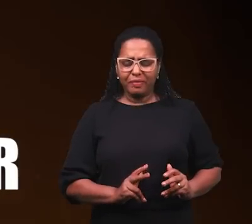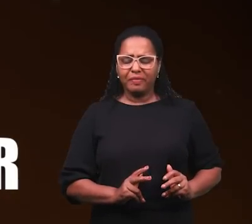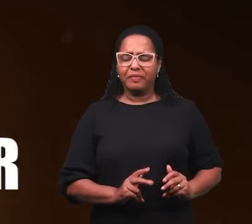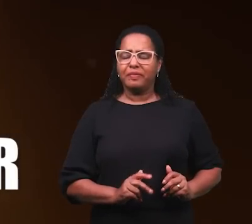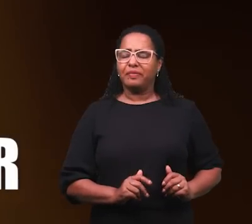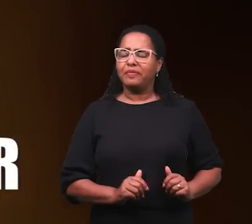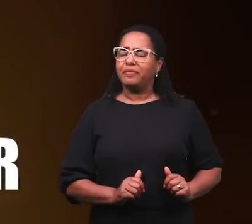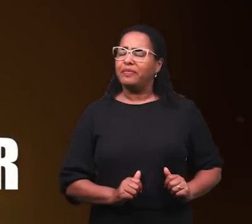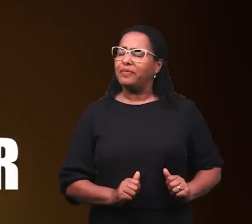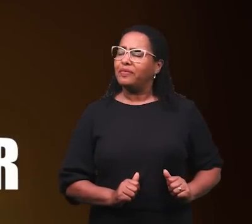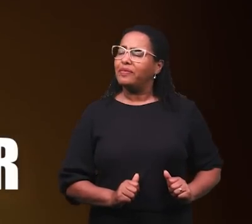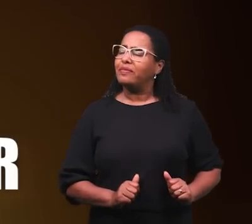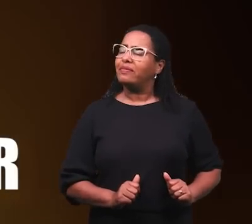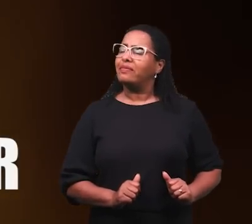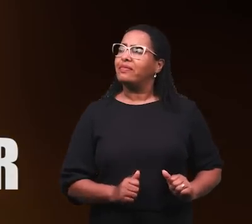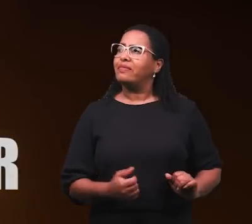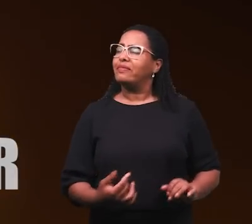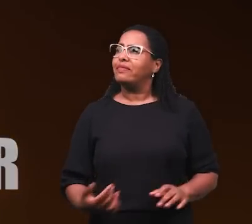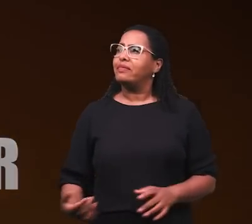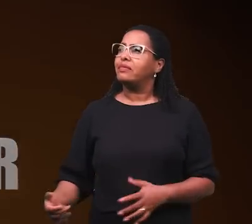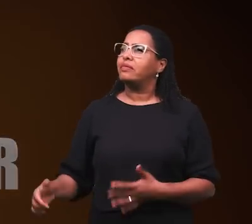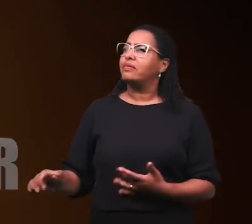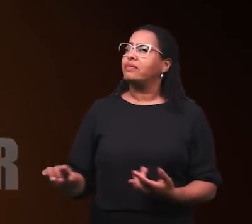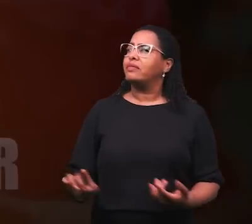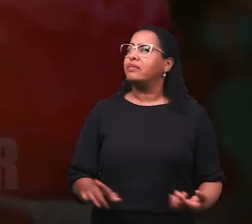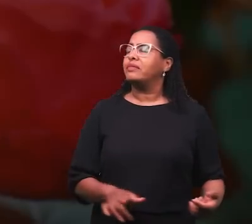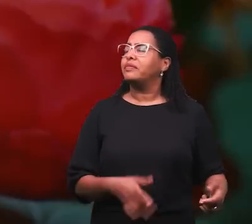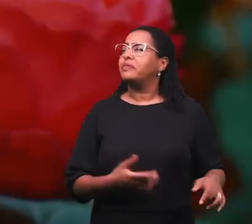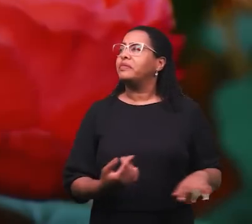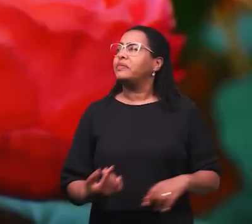purificar-me, meu Senhor.